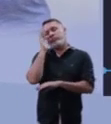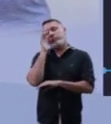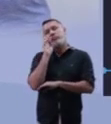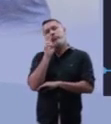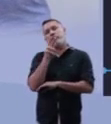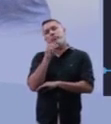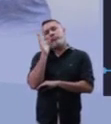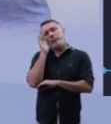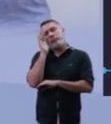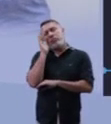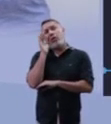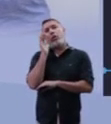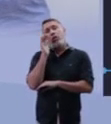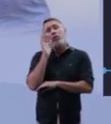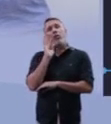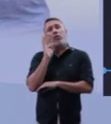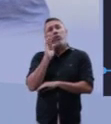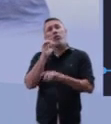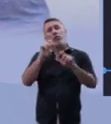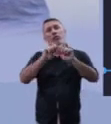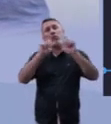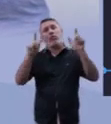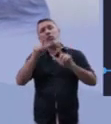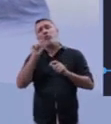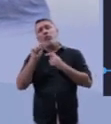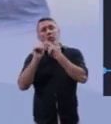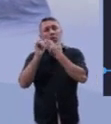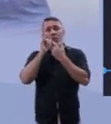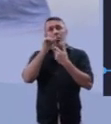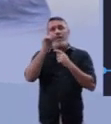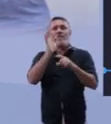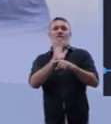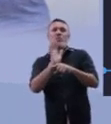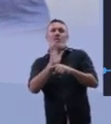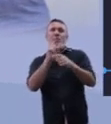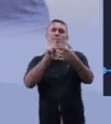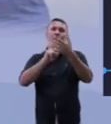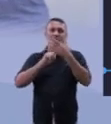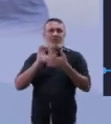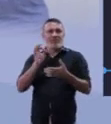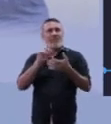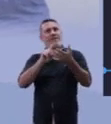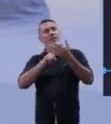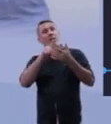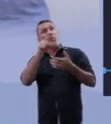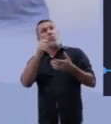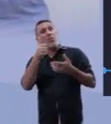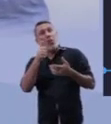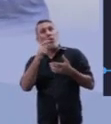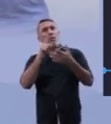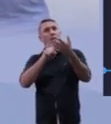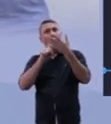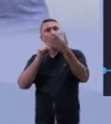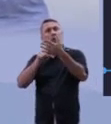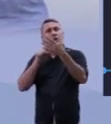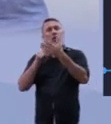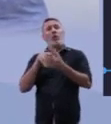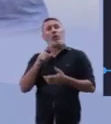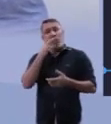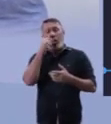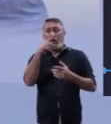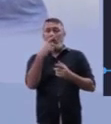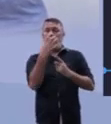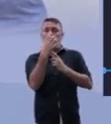está lá, ó, isso é bom para você. Aparece alguma coisa voltado para indicação de filmes. É